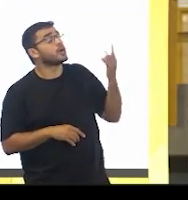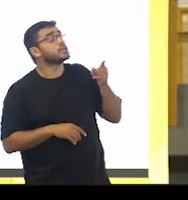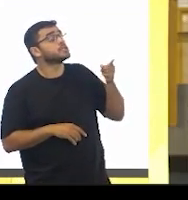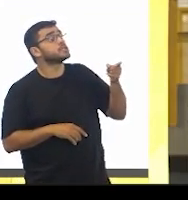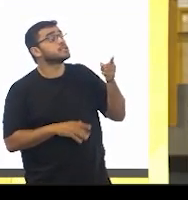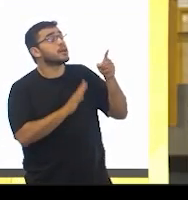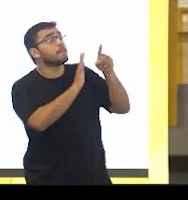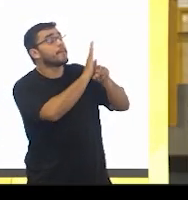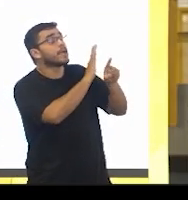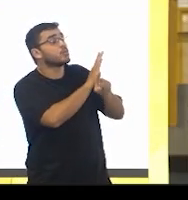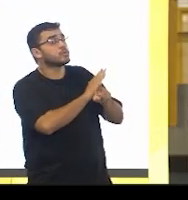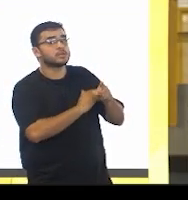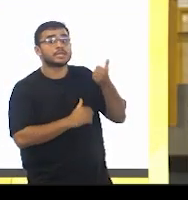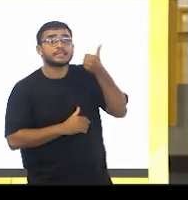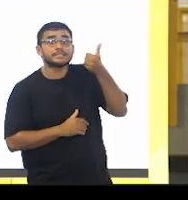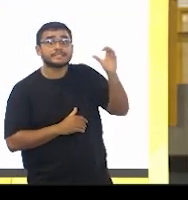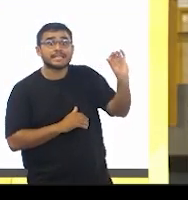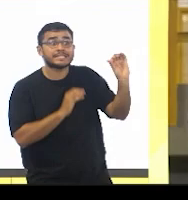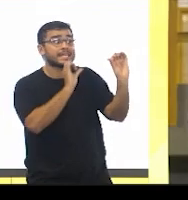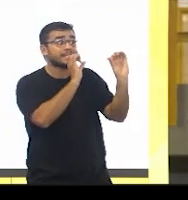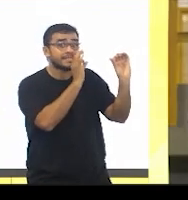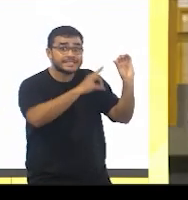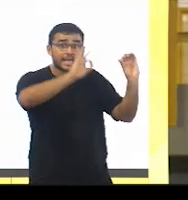o que acertou 16 questões?